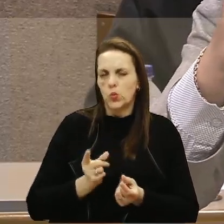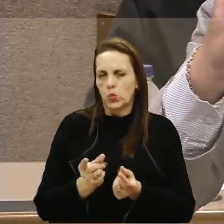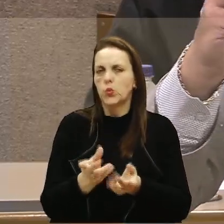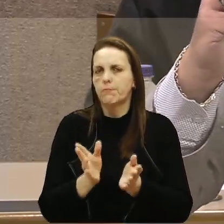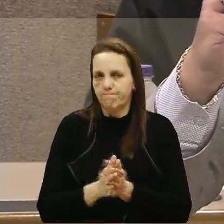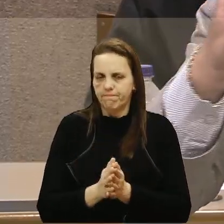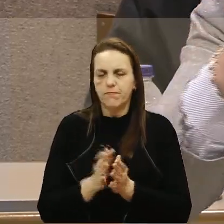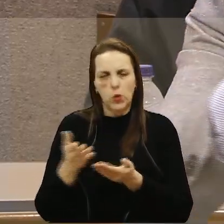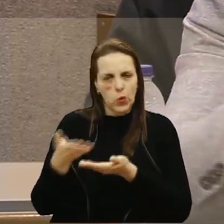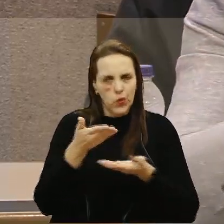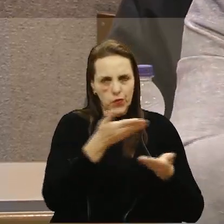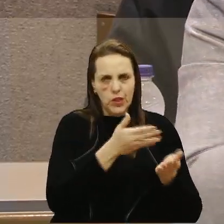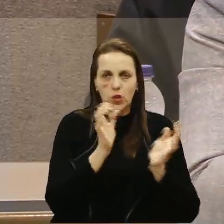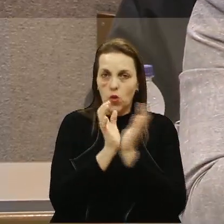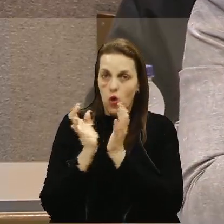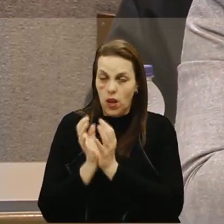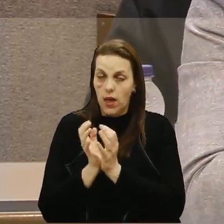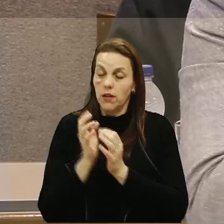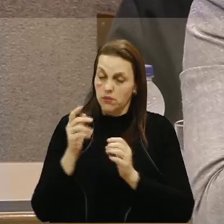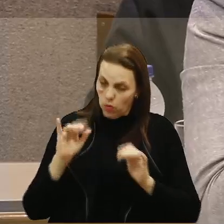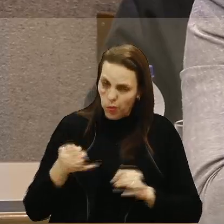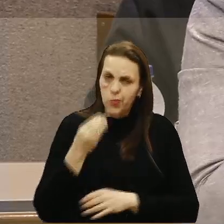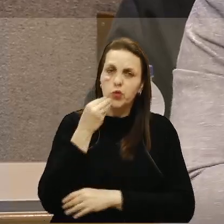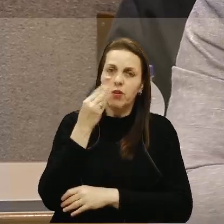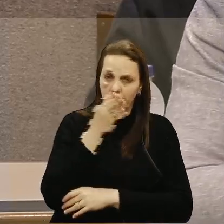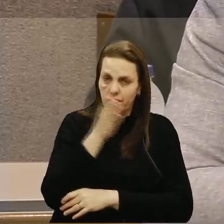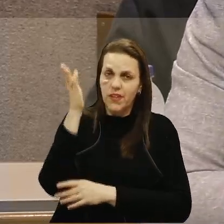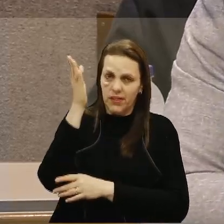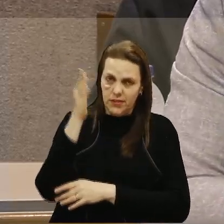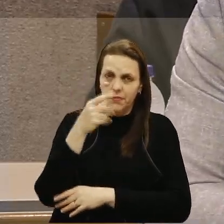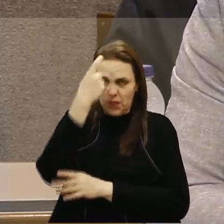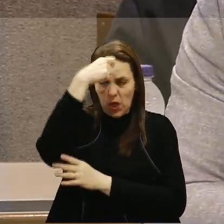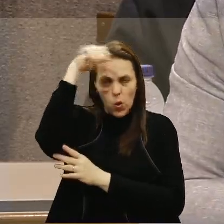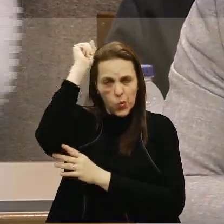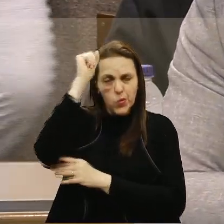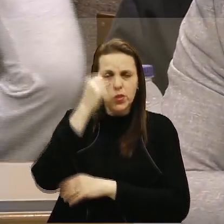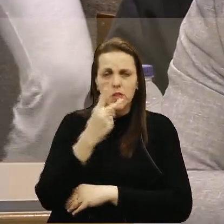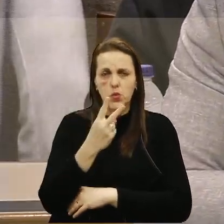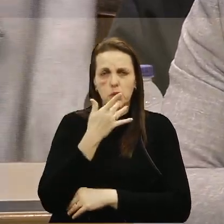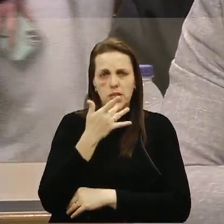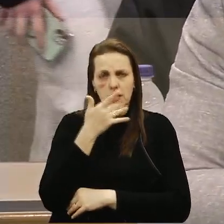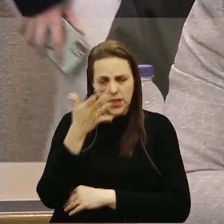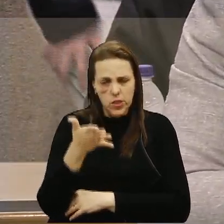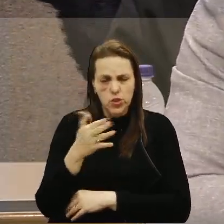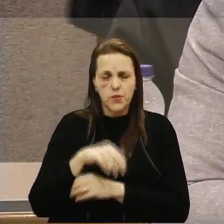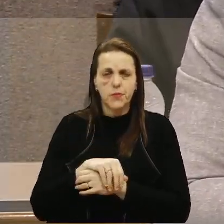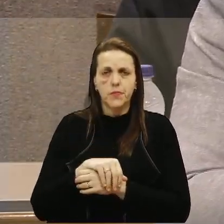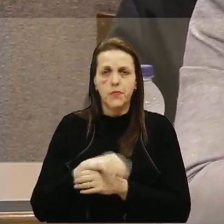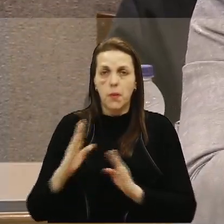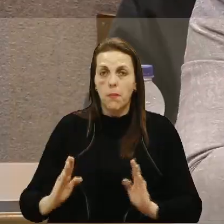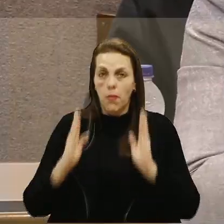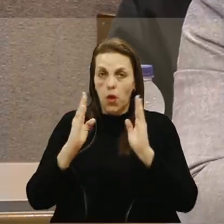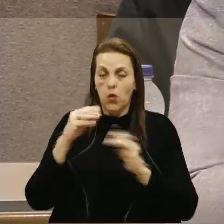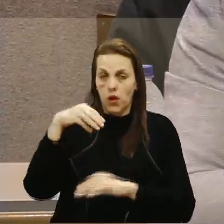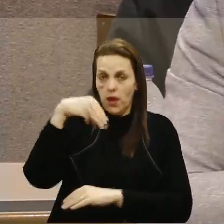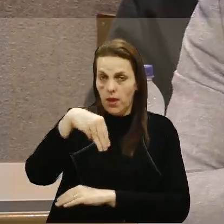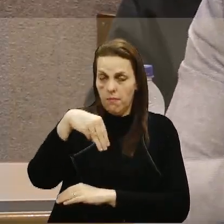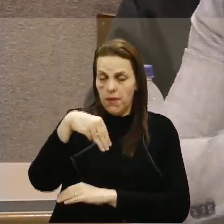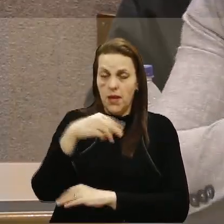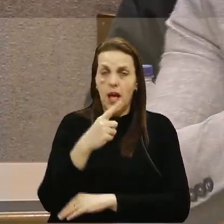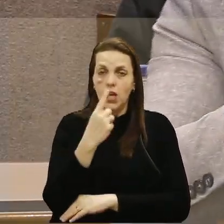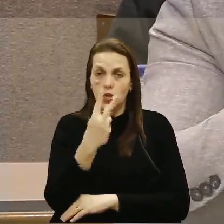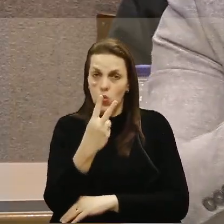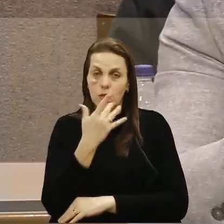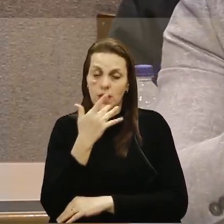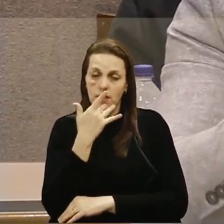se tiverem oportunidade hoje, fazer a votação na Universidade de Caxias do Sul, hoje, no Bloco M, às 14 horas. Era